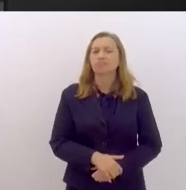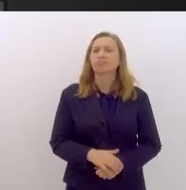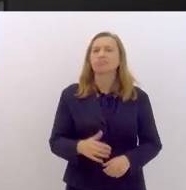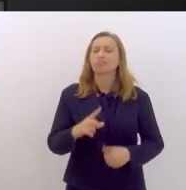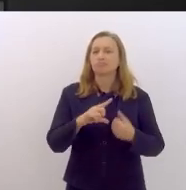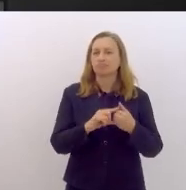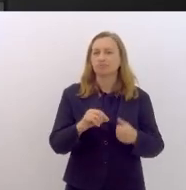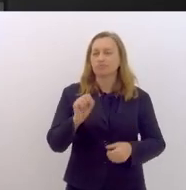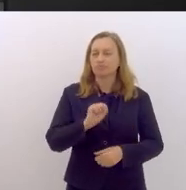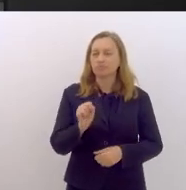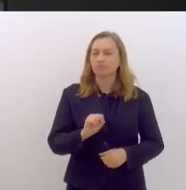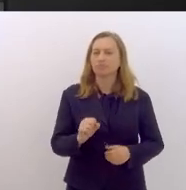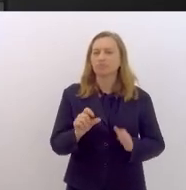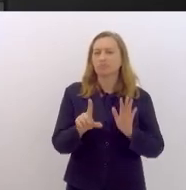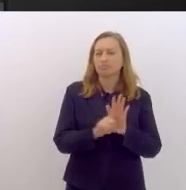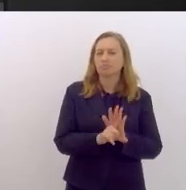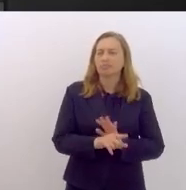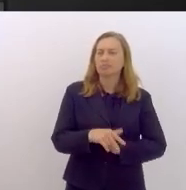artigo 8º da Lei